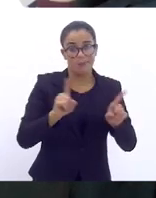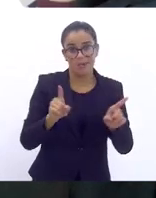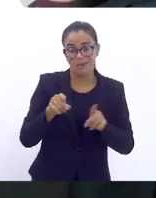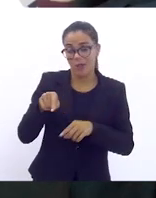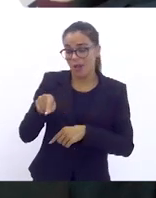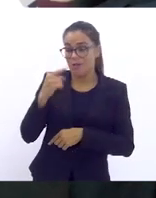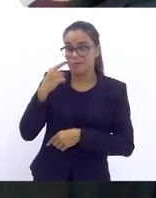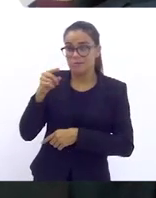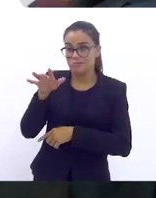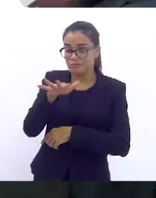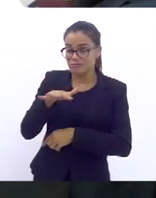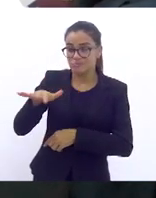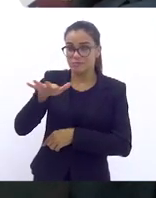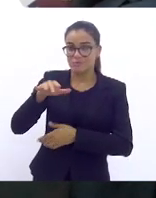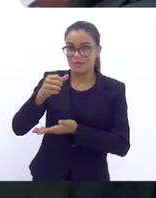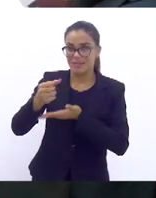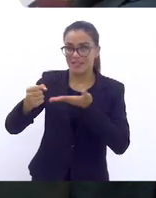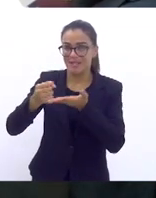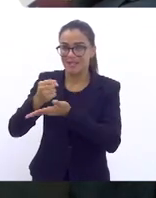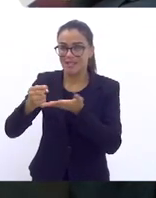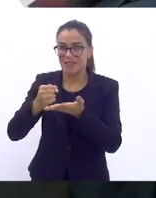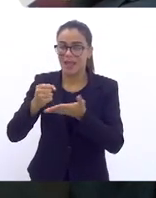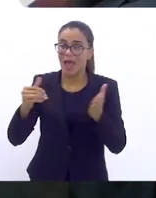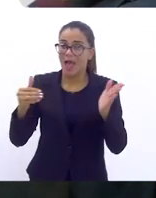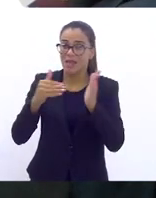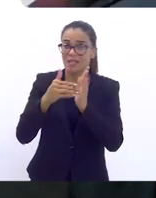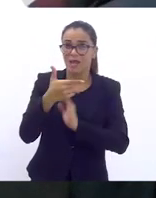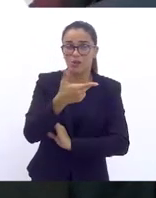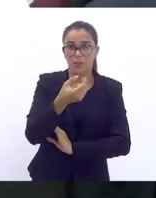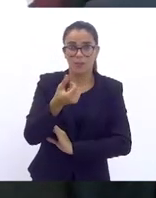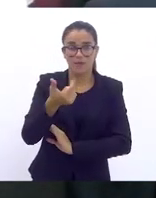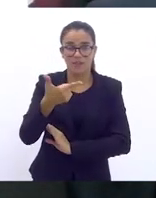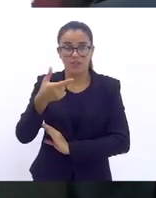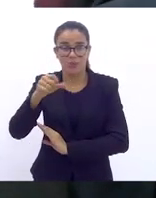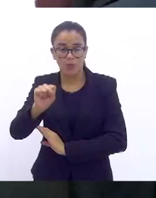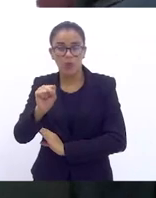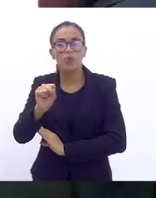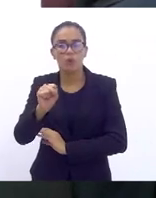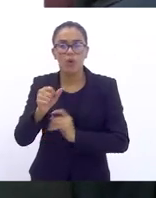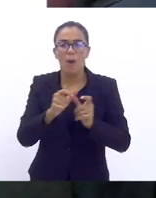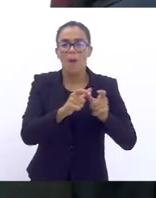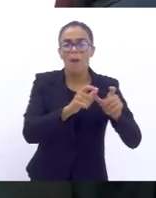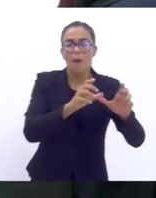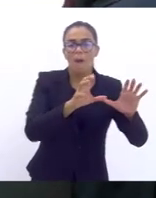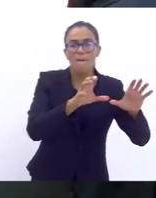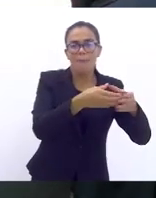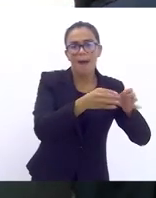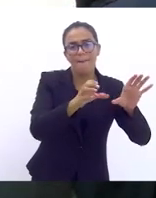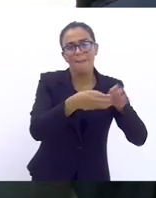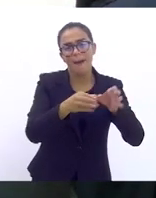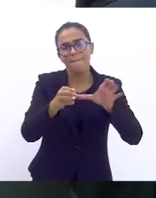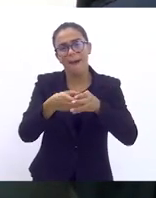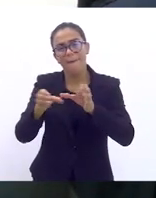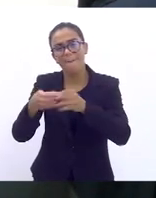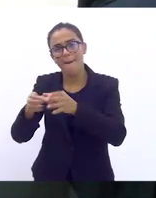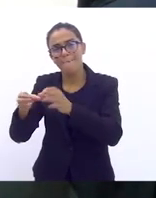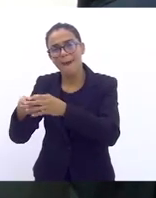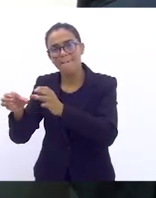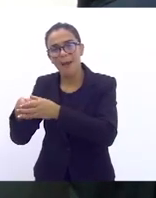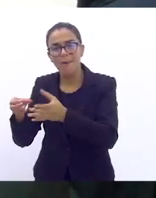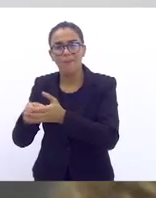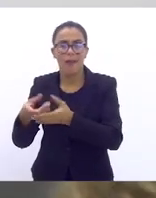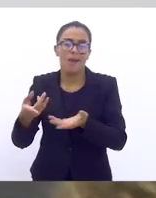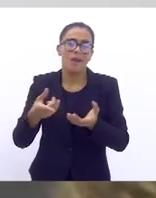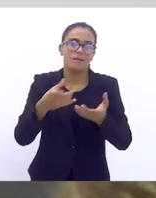base A ideia é que a gente tenha em 2028 um crescimento nos complexos o estado fazendo os